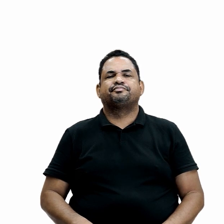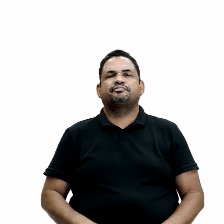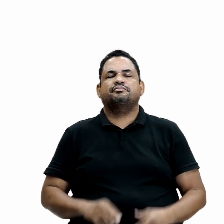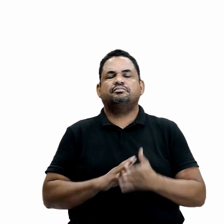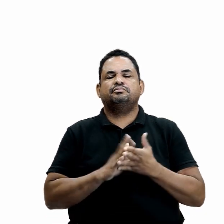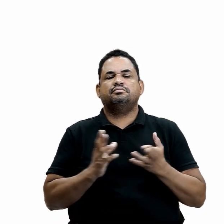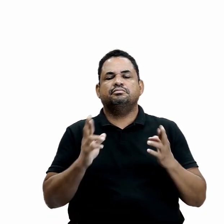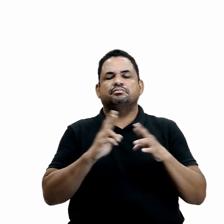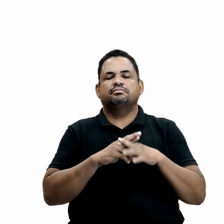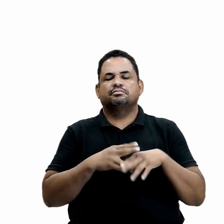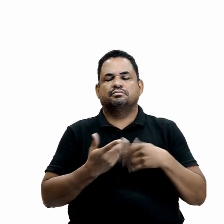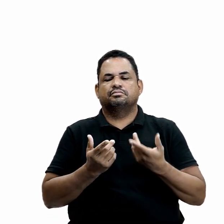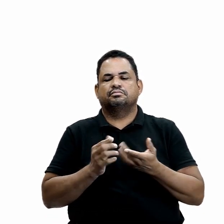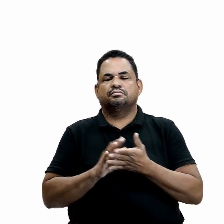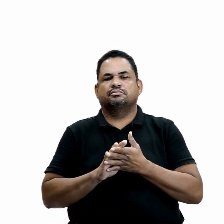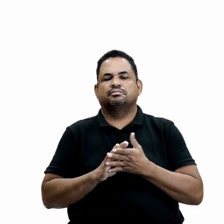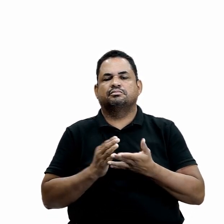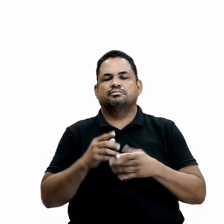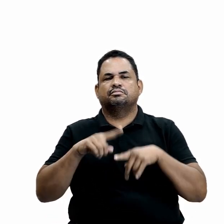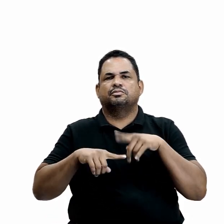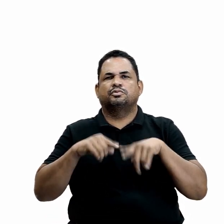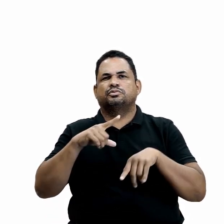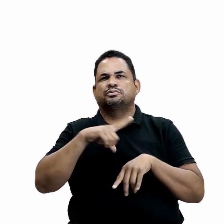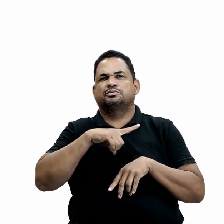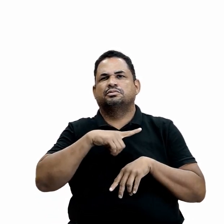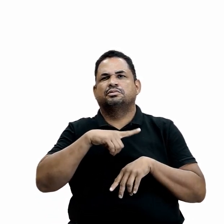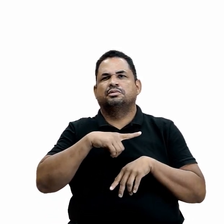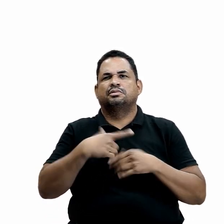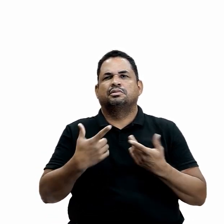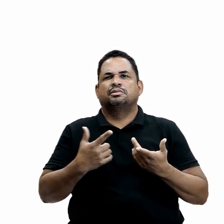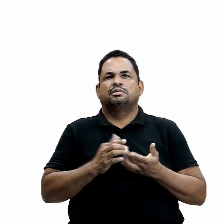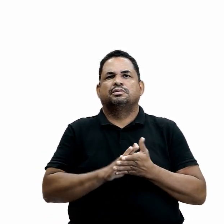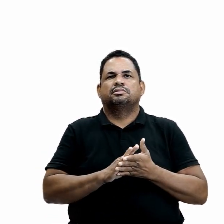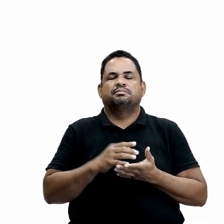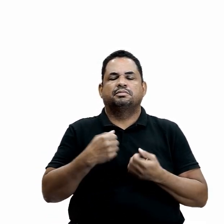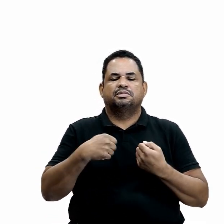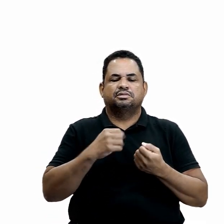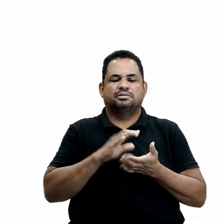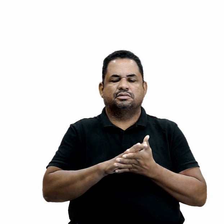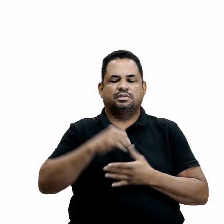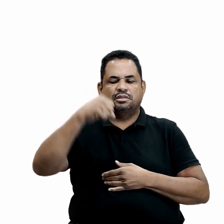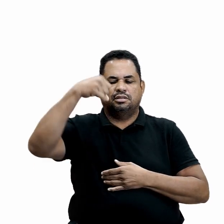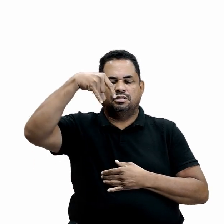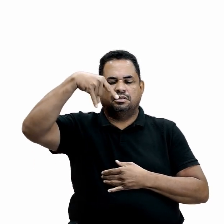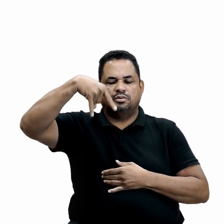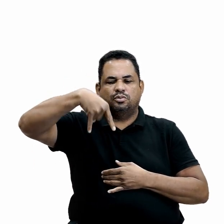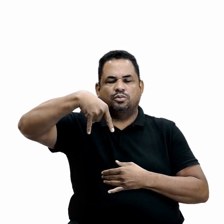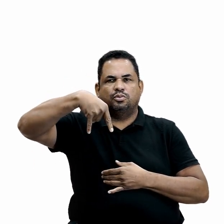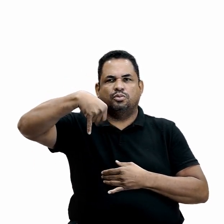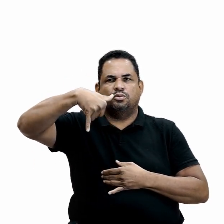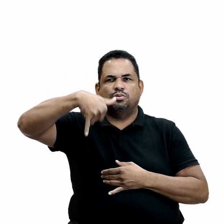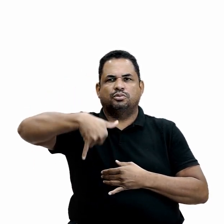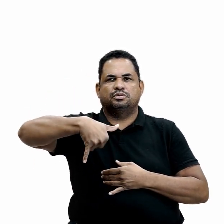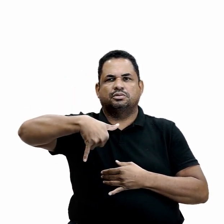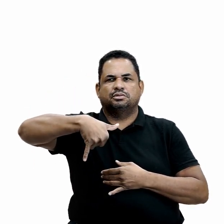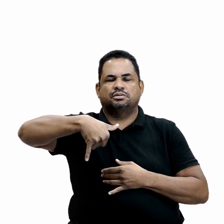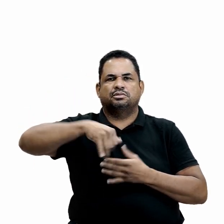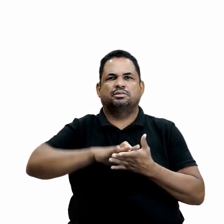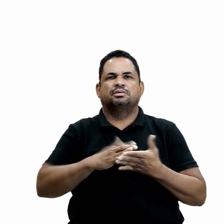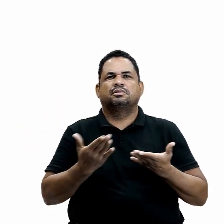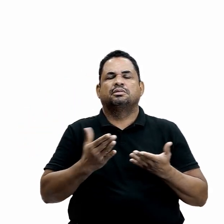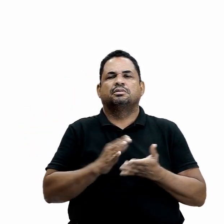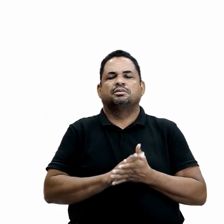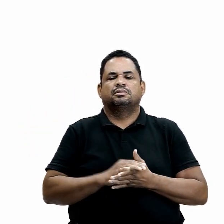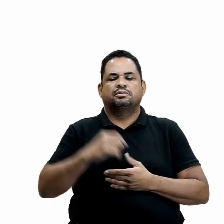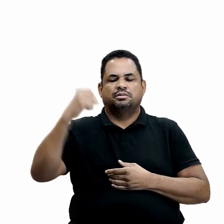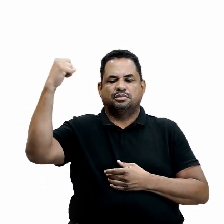sim, mas desde que tenha presença de luz. Se não tiver a presença de luz, como catalisador, quer dizer, como uma forma